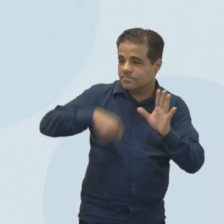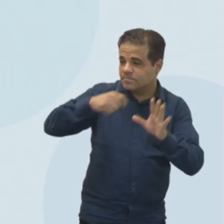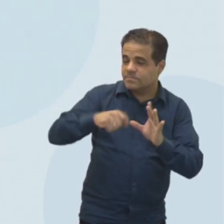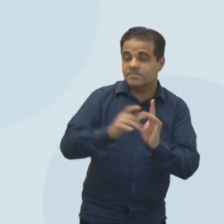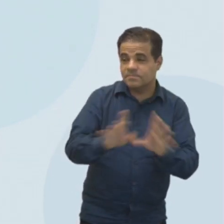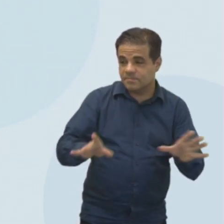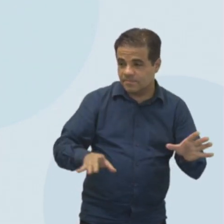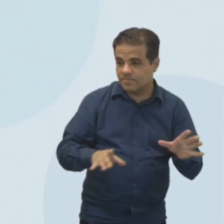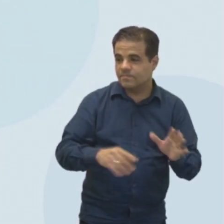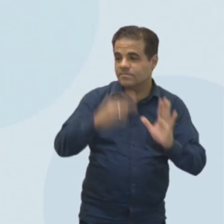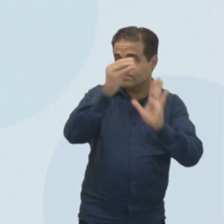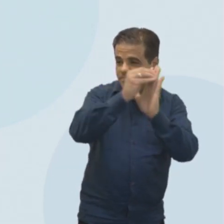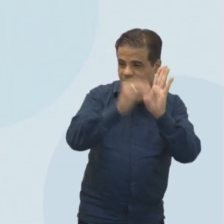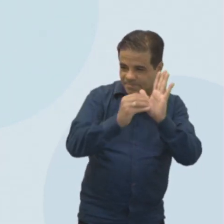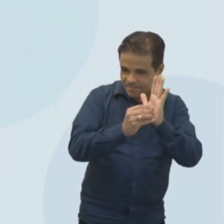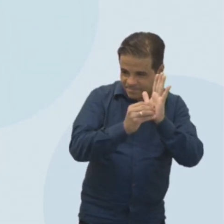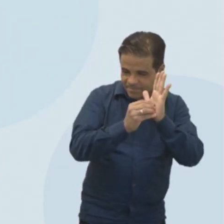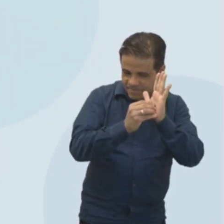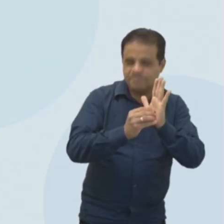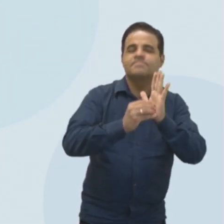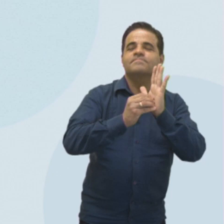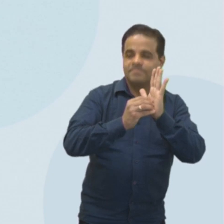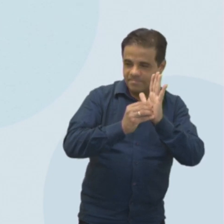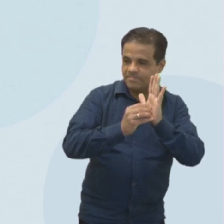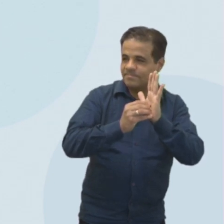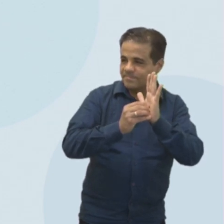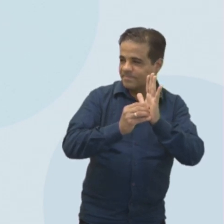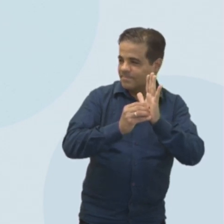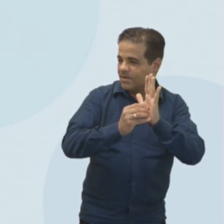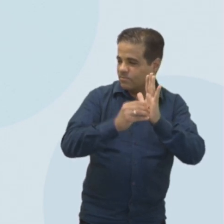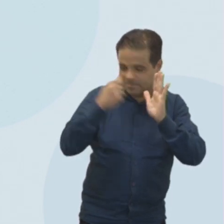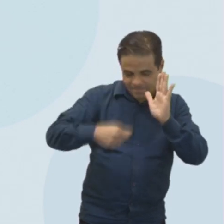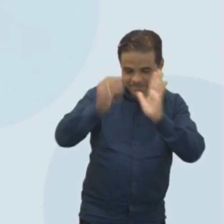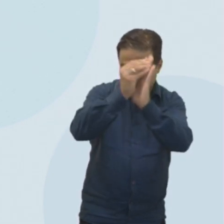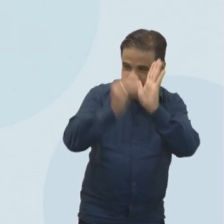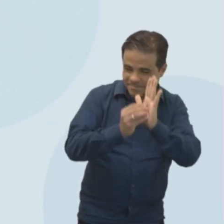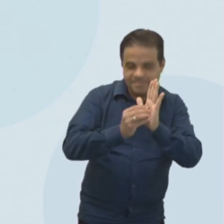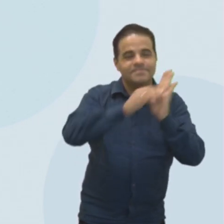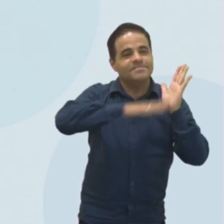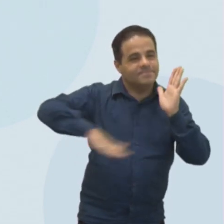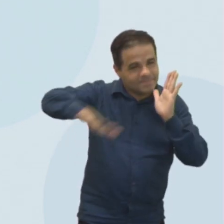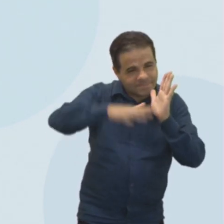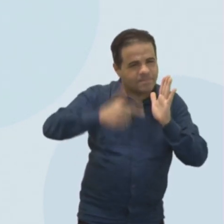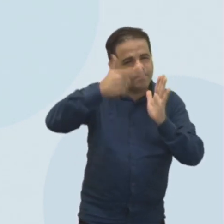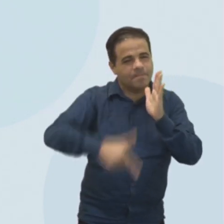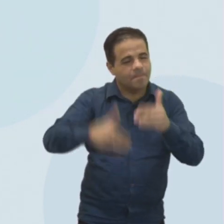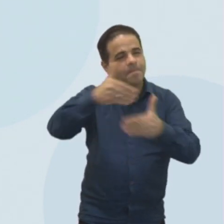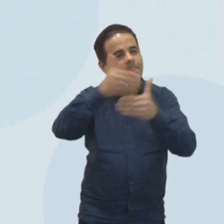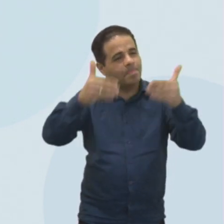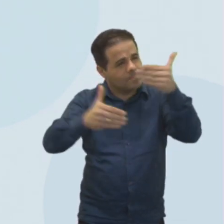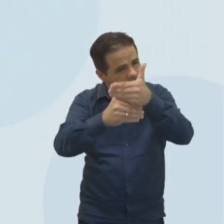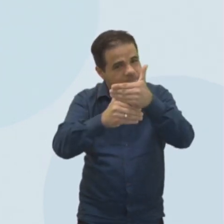neste roteiro tem que estar também isso bem especificado. Próximo slide.